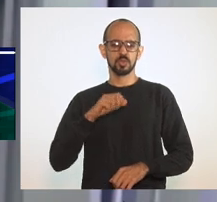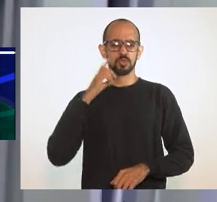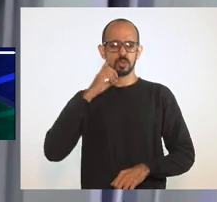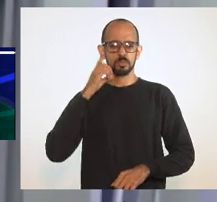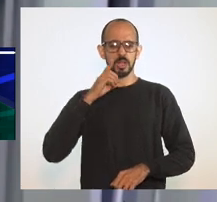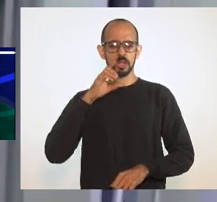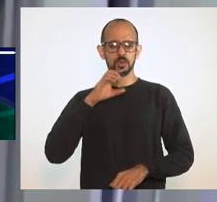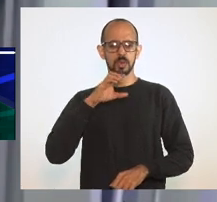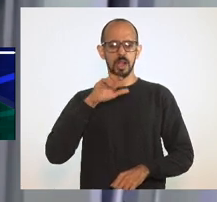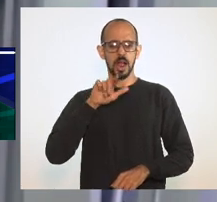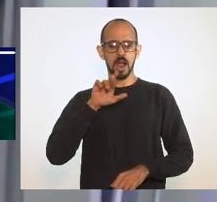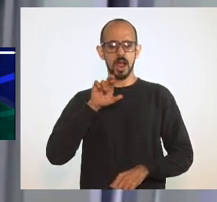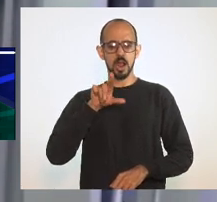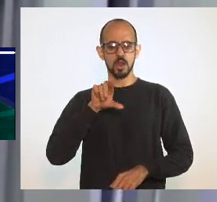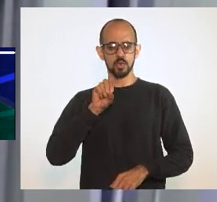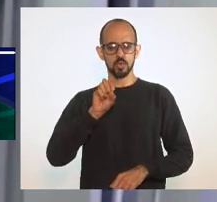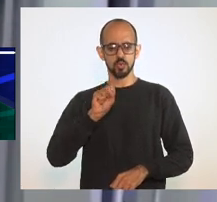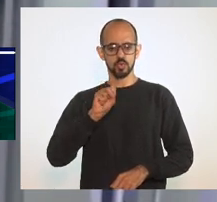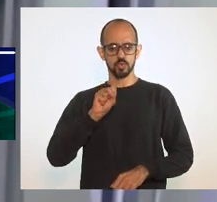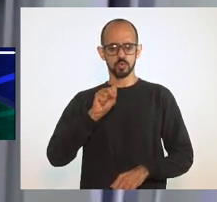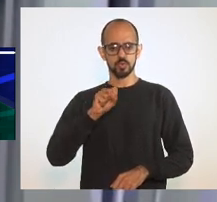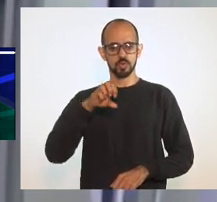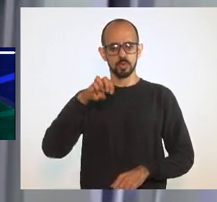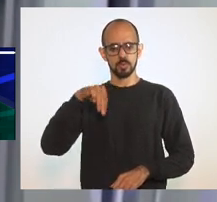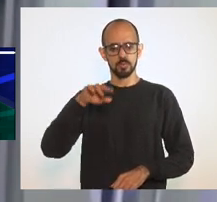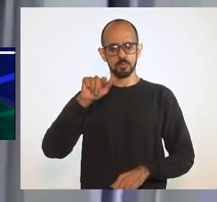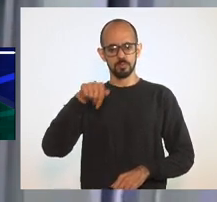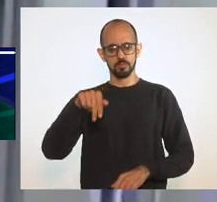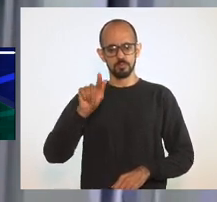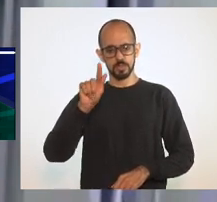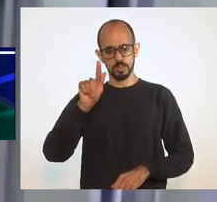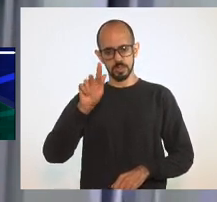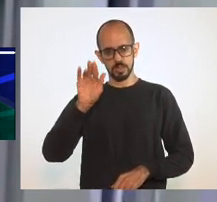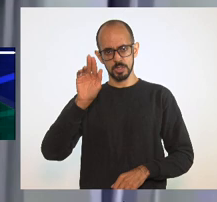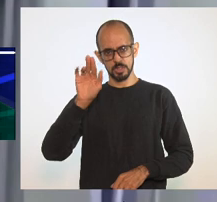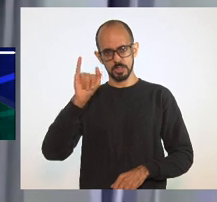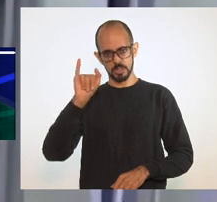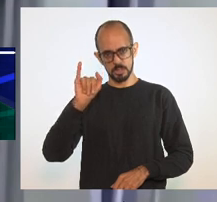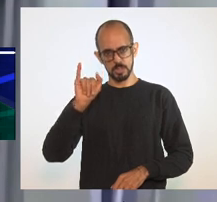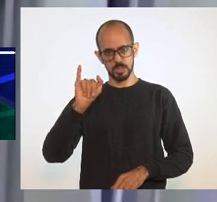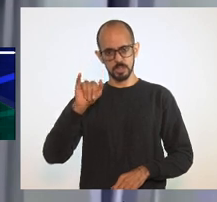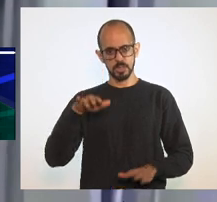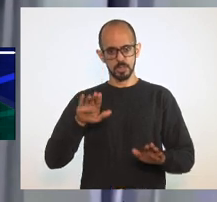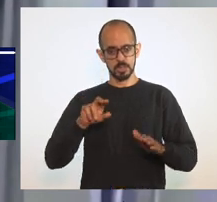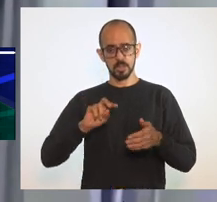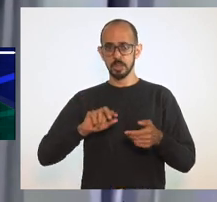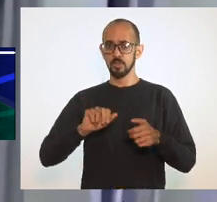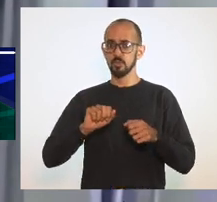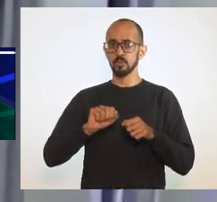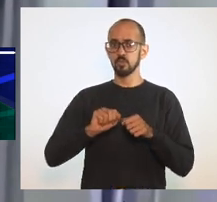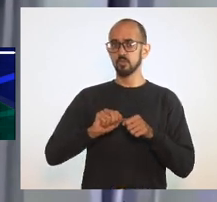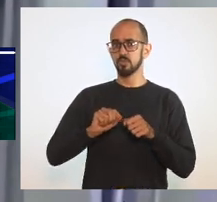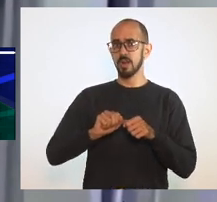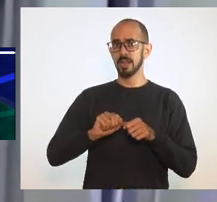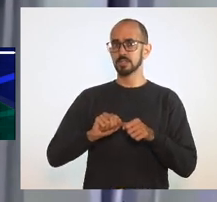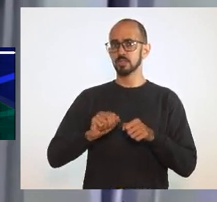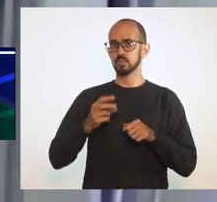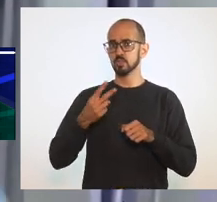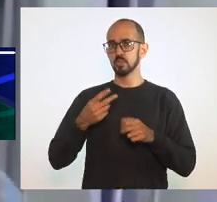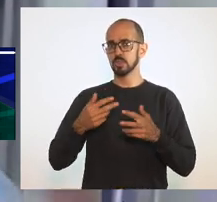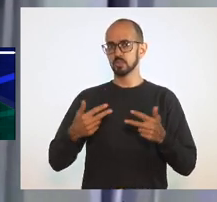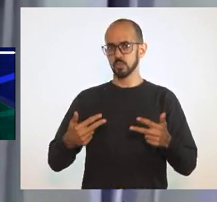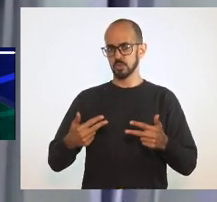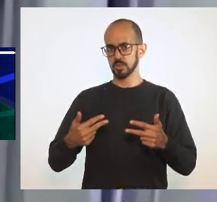ambiental eu sou liderado pelo deputado Carlos Mink e que, na verdade, traduz as duas questões principais. Por um lado,